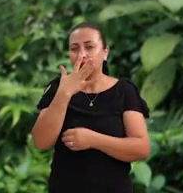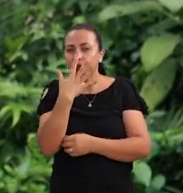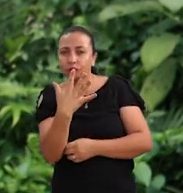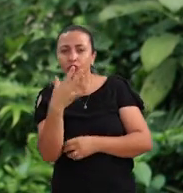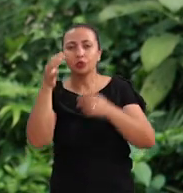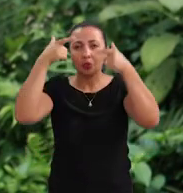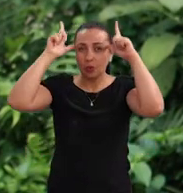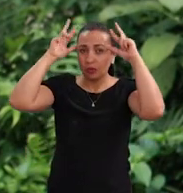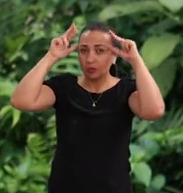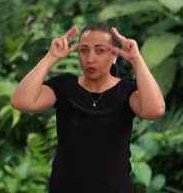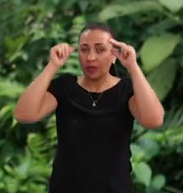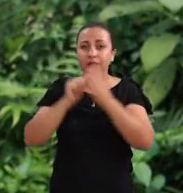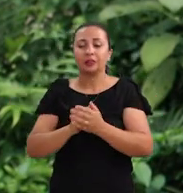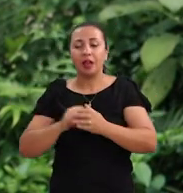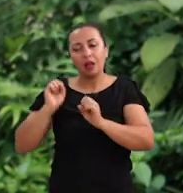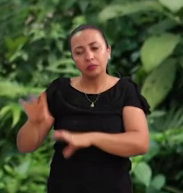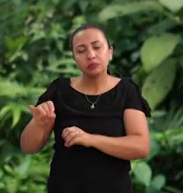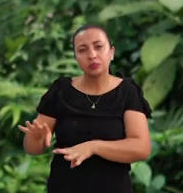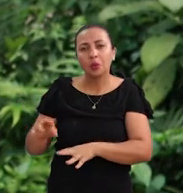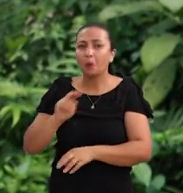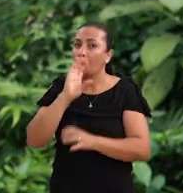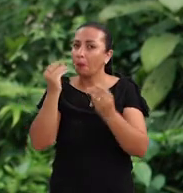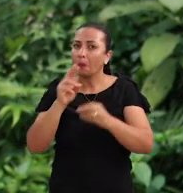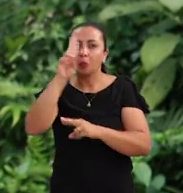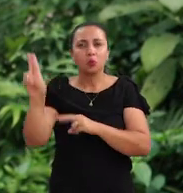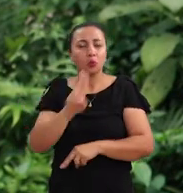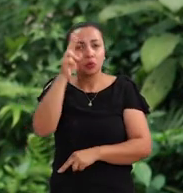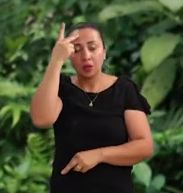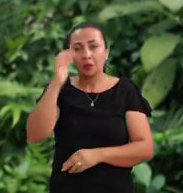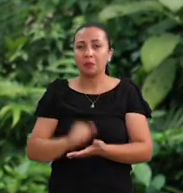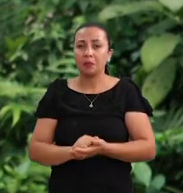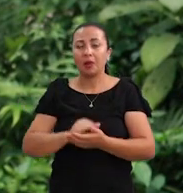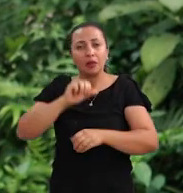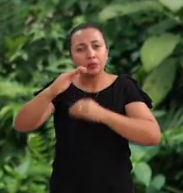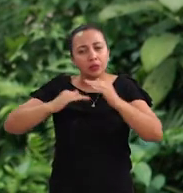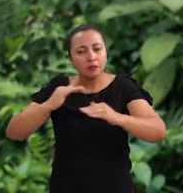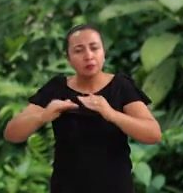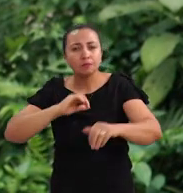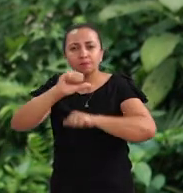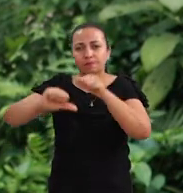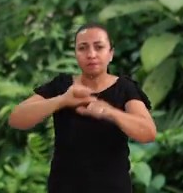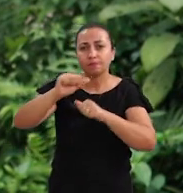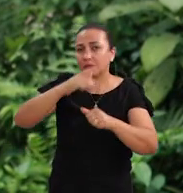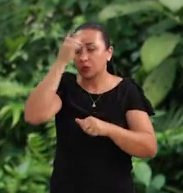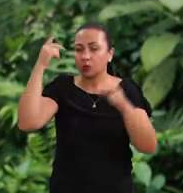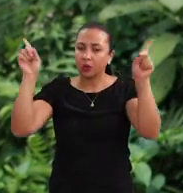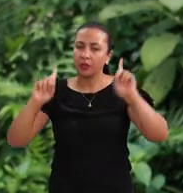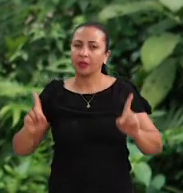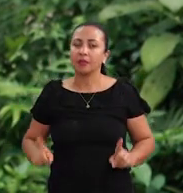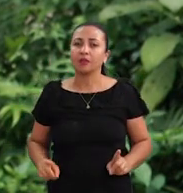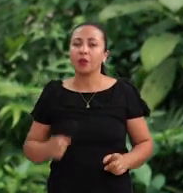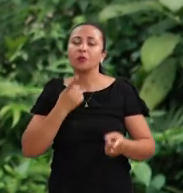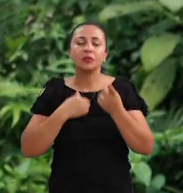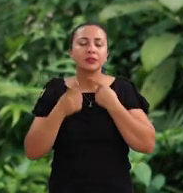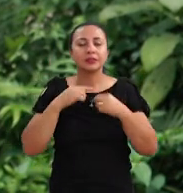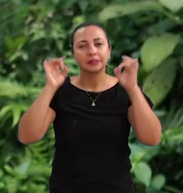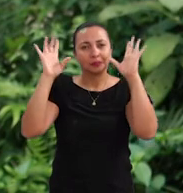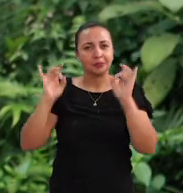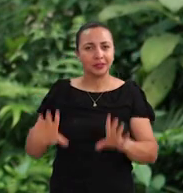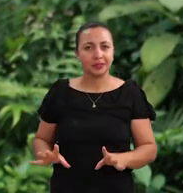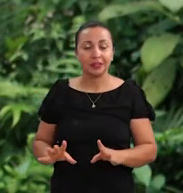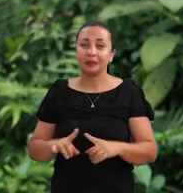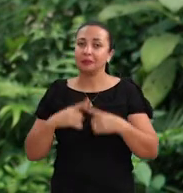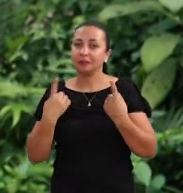é um método terapêutico e educacional muito utilizado para o desenvolvimento psicomotor de pessoas com deficiências ou